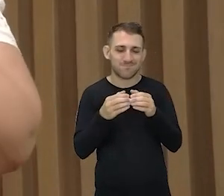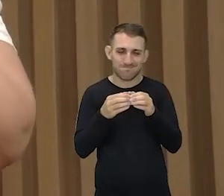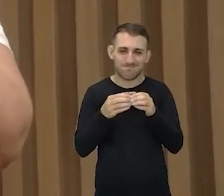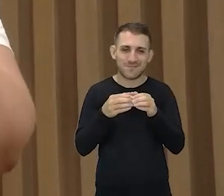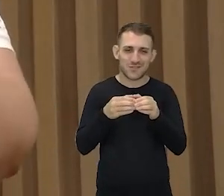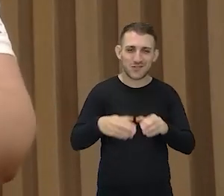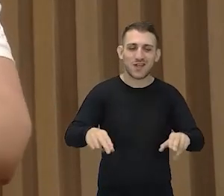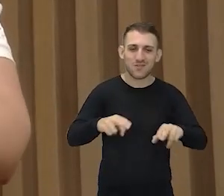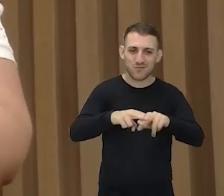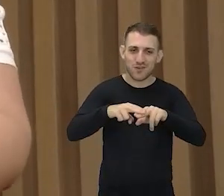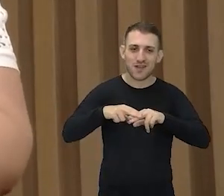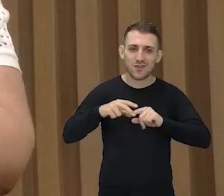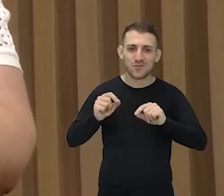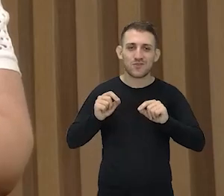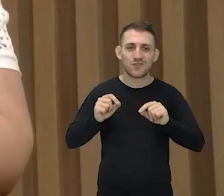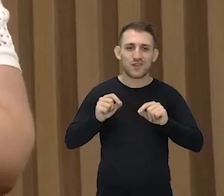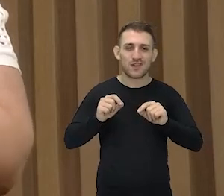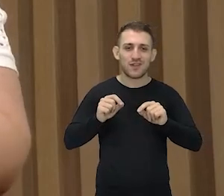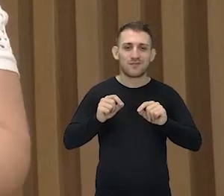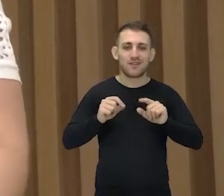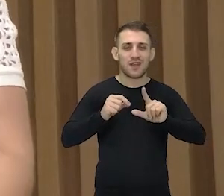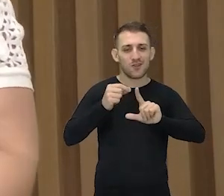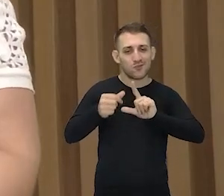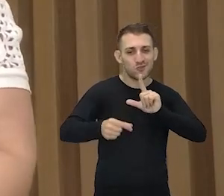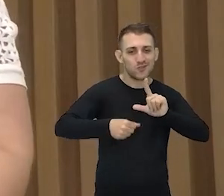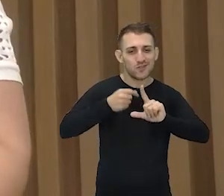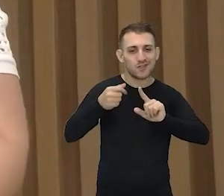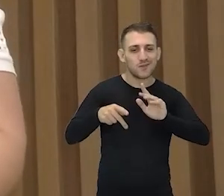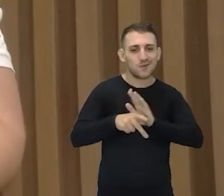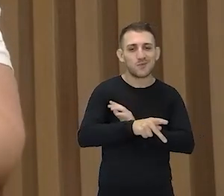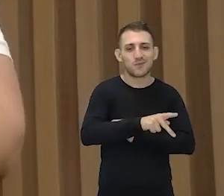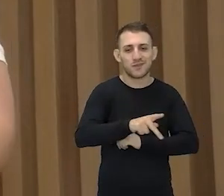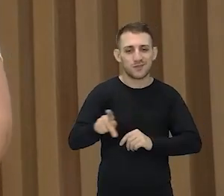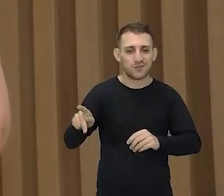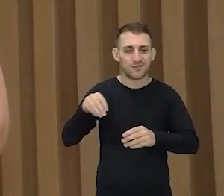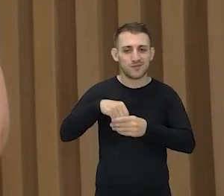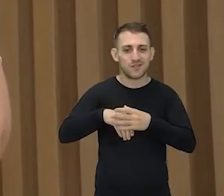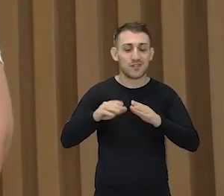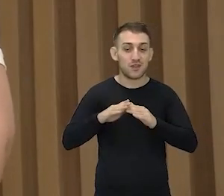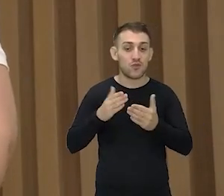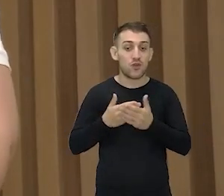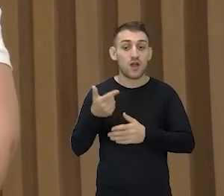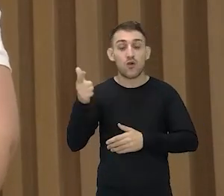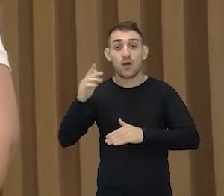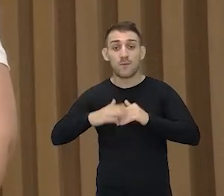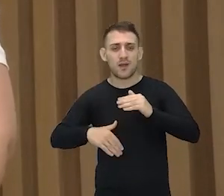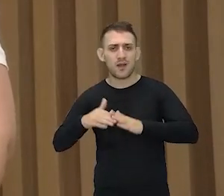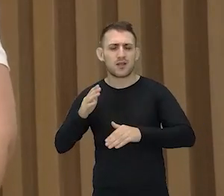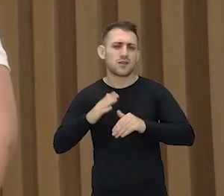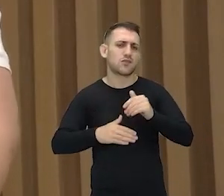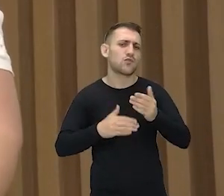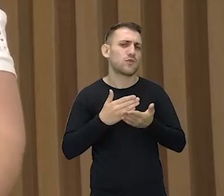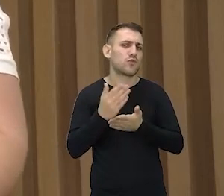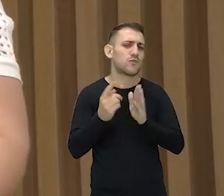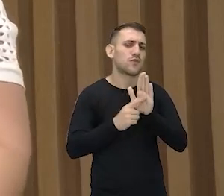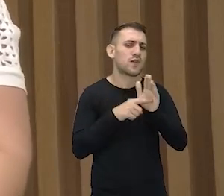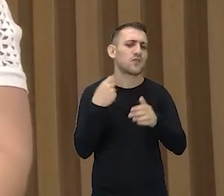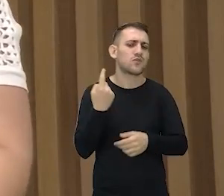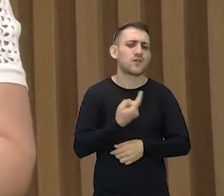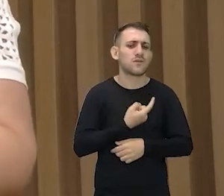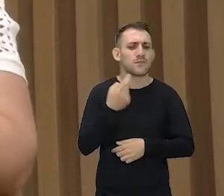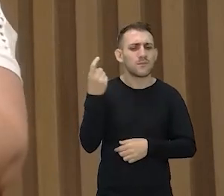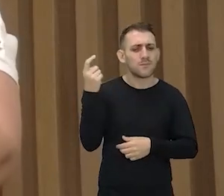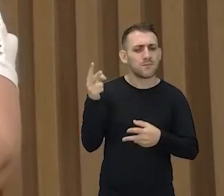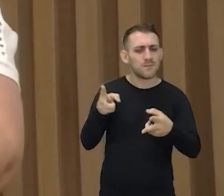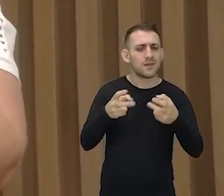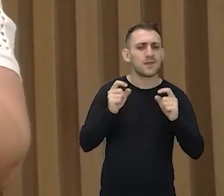prejudicado por conta da logística de professores das unidades. E quando a prática apareceu, a gente percebeu o empenho,